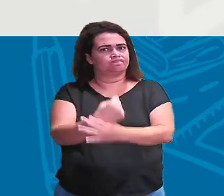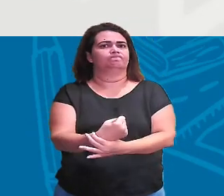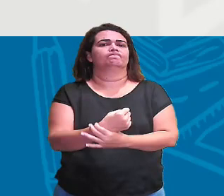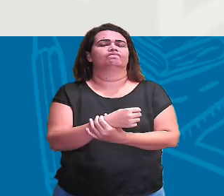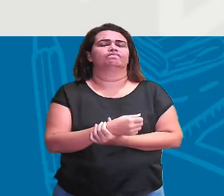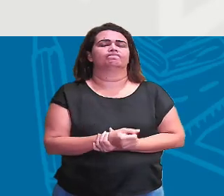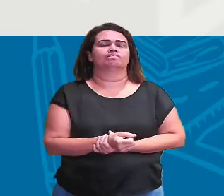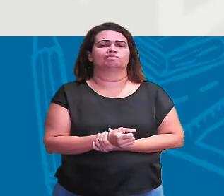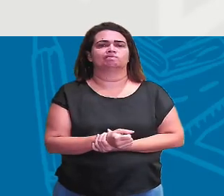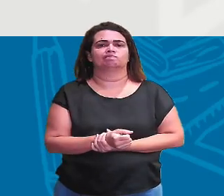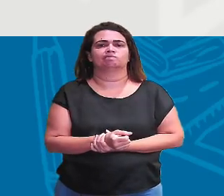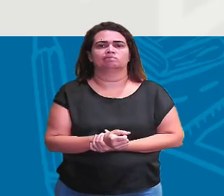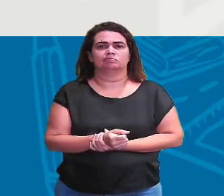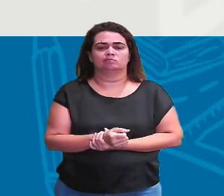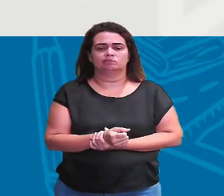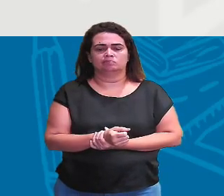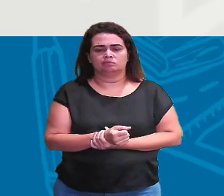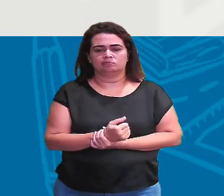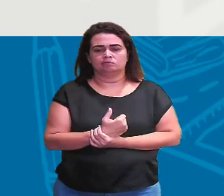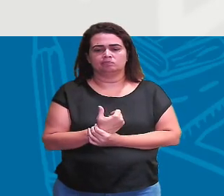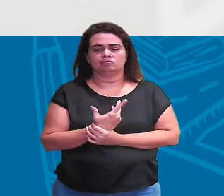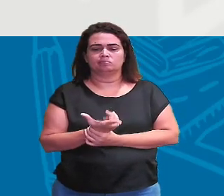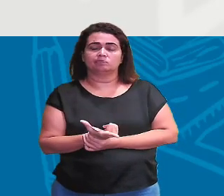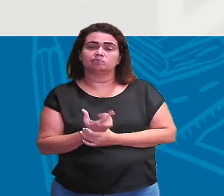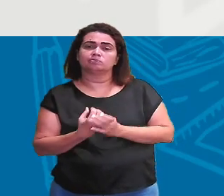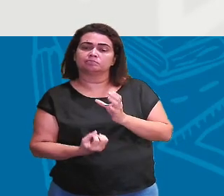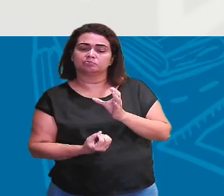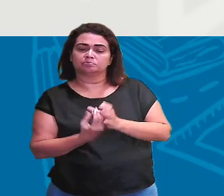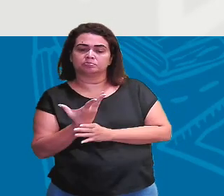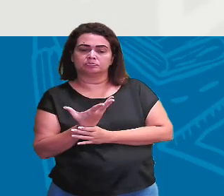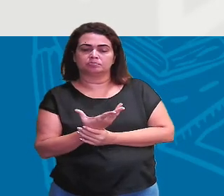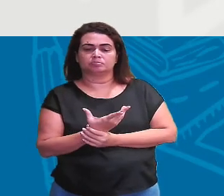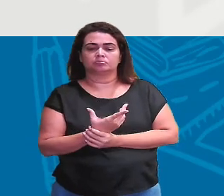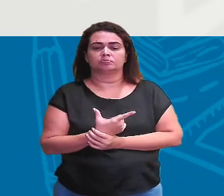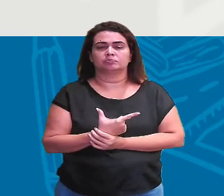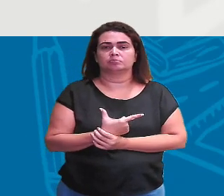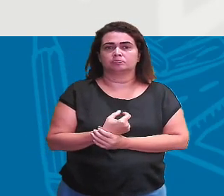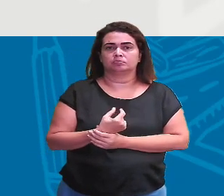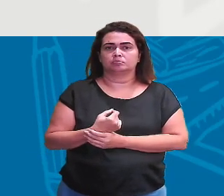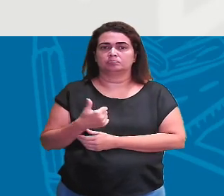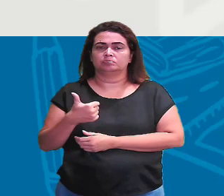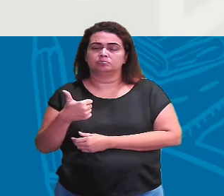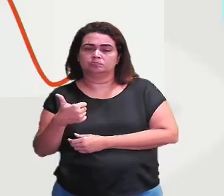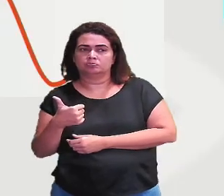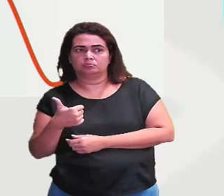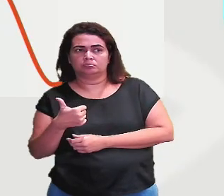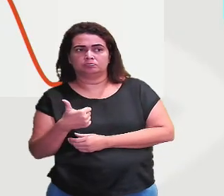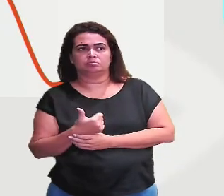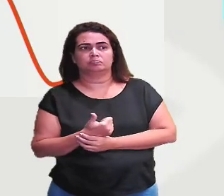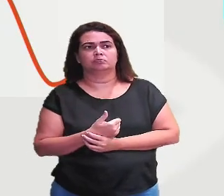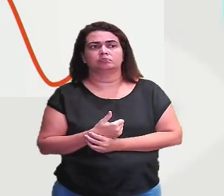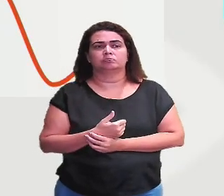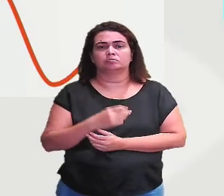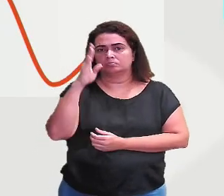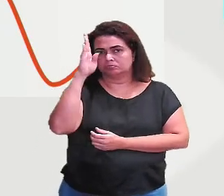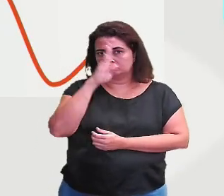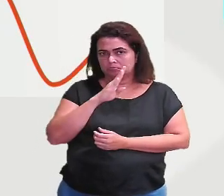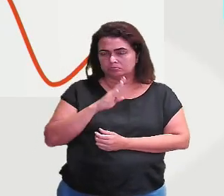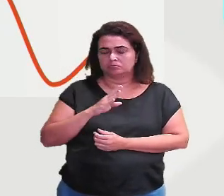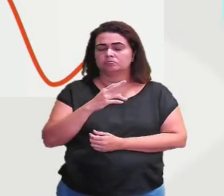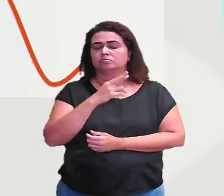emergentes. Então aqui a gente tem as origens do BRICS, né? Em 2001, John Neal cria a expressão BRICS, Brasil, Rússia,